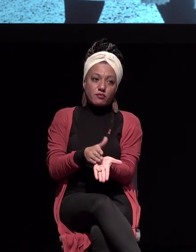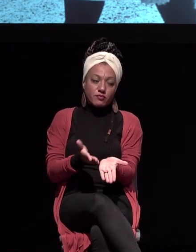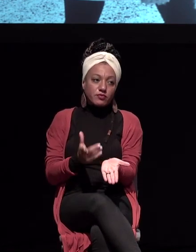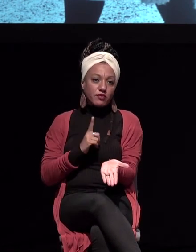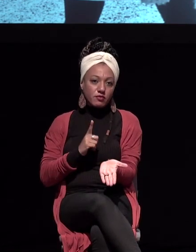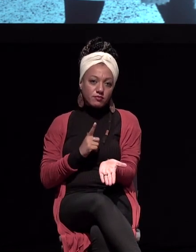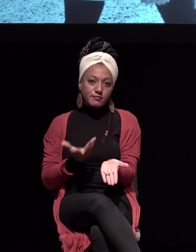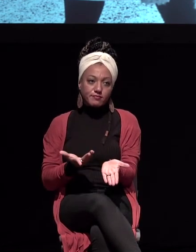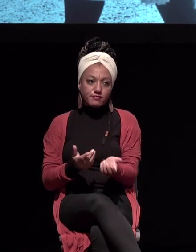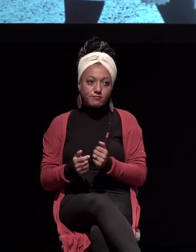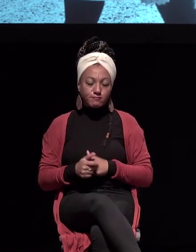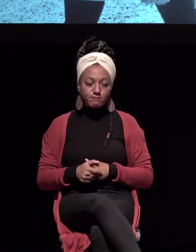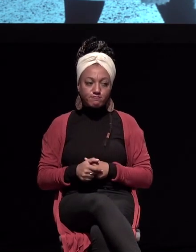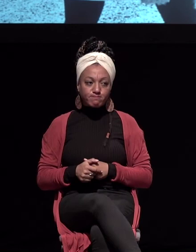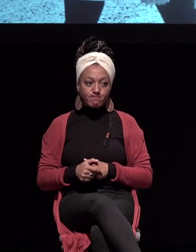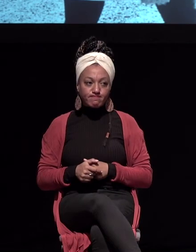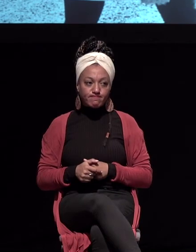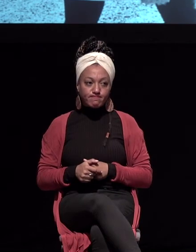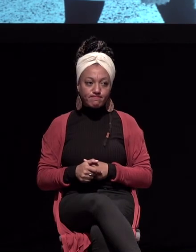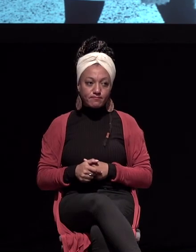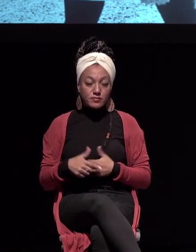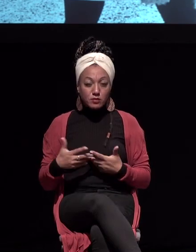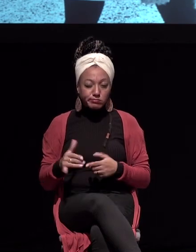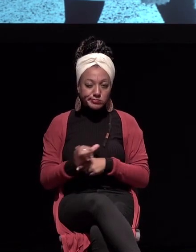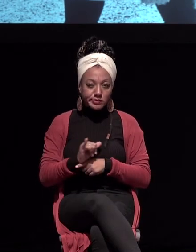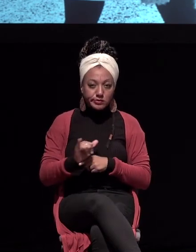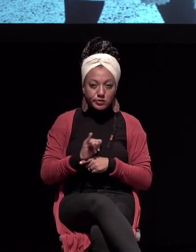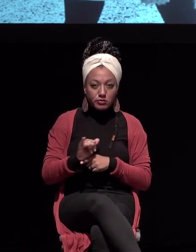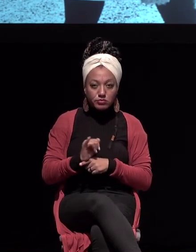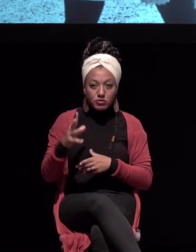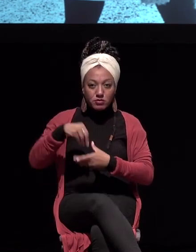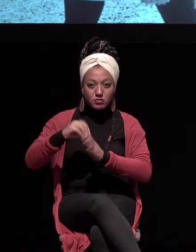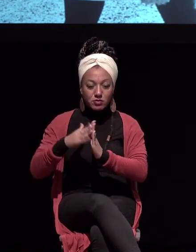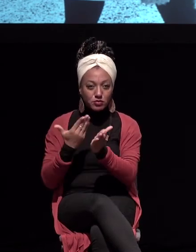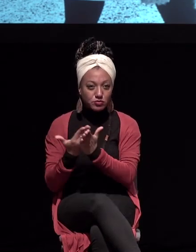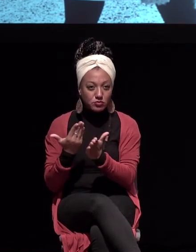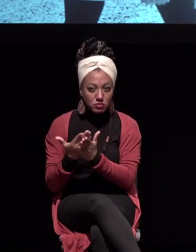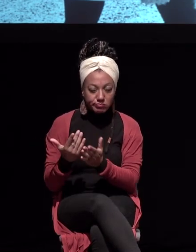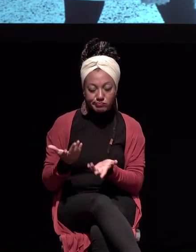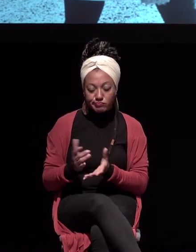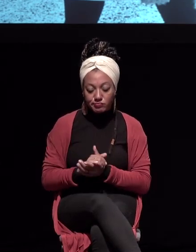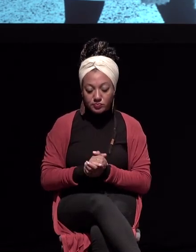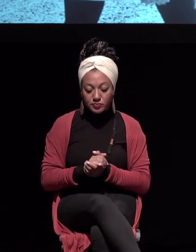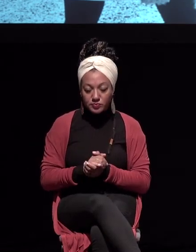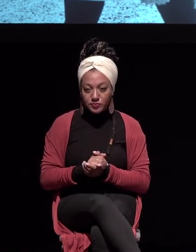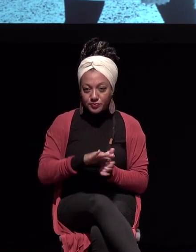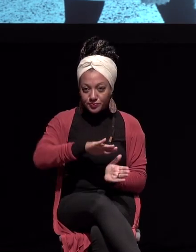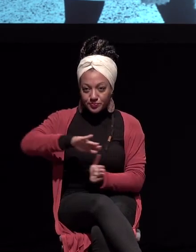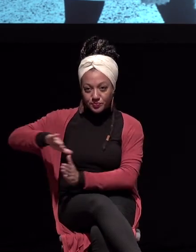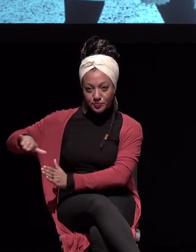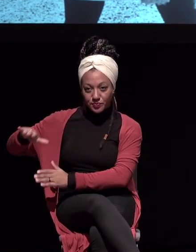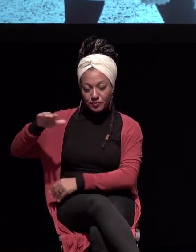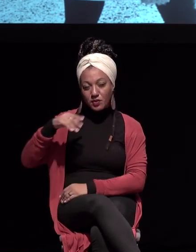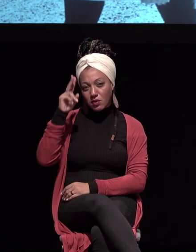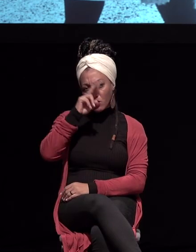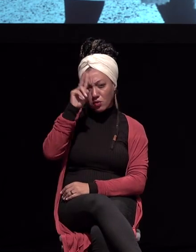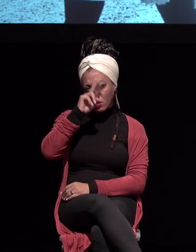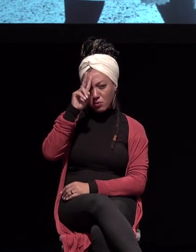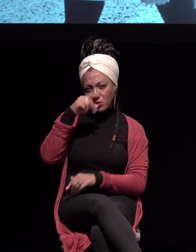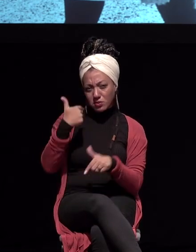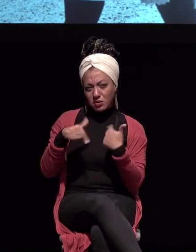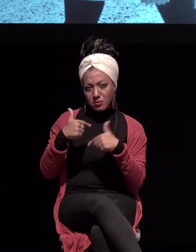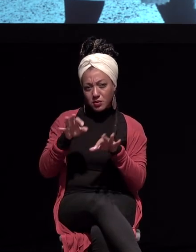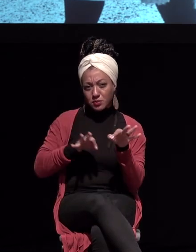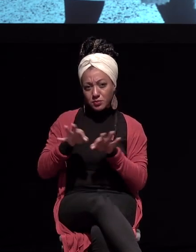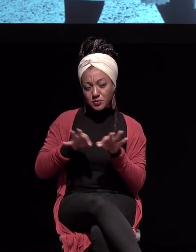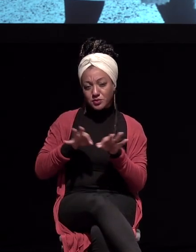A gente consegue levar de outra forma, né? Para a sala, assim. Eu lembro de uma vez, eu trabalhei num projeto em São Bernardo do Campo, que é o projeto